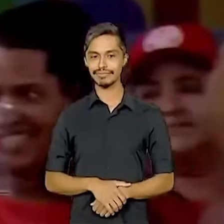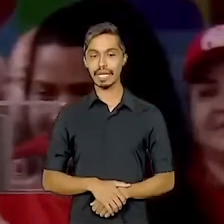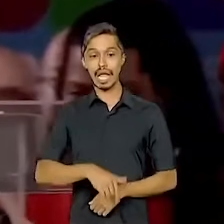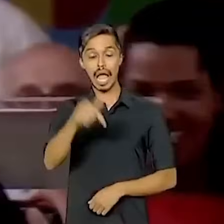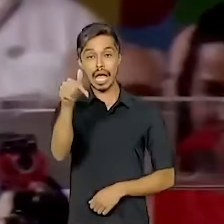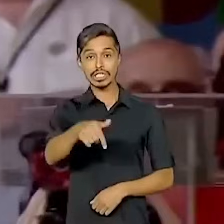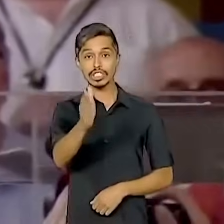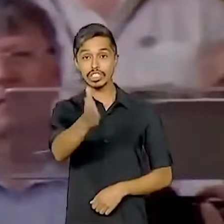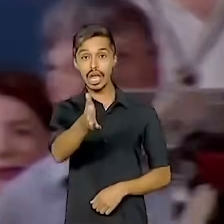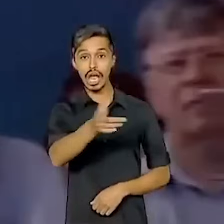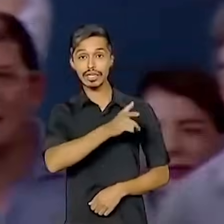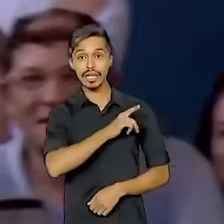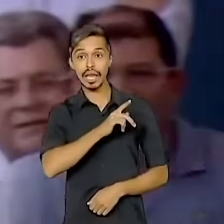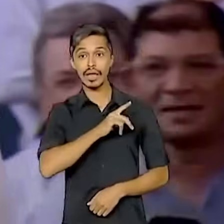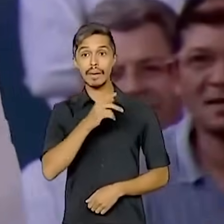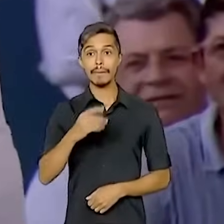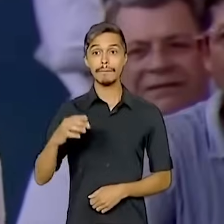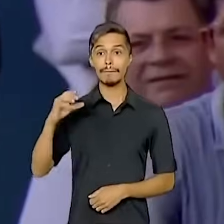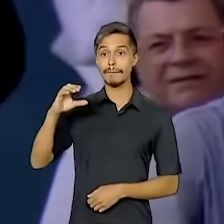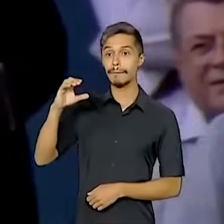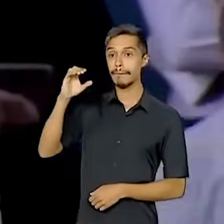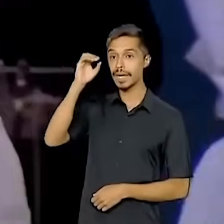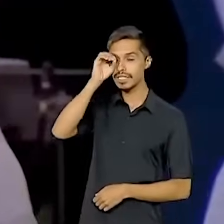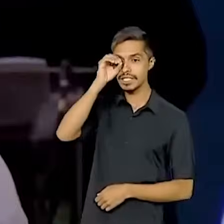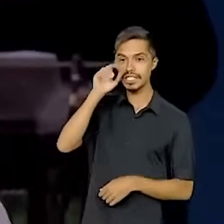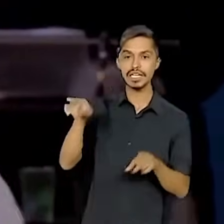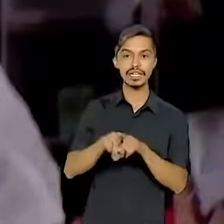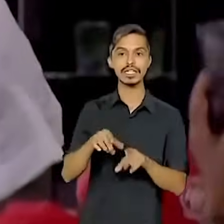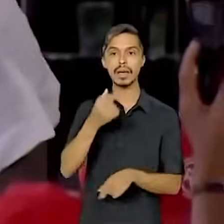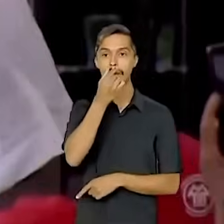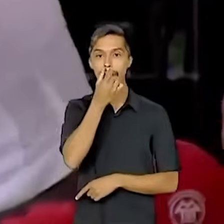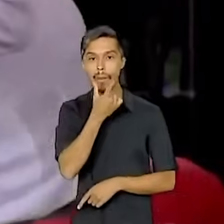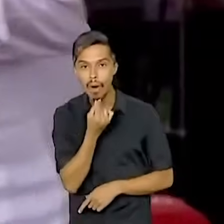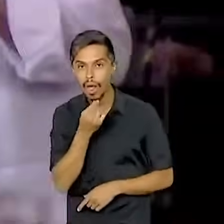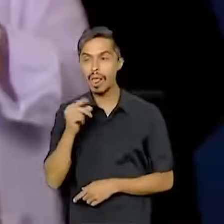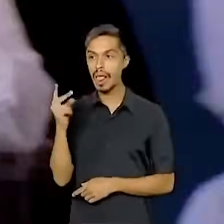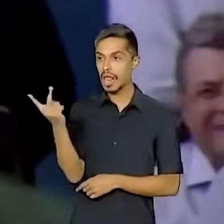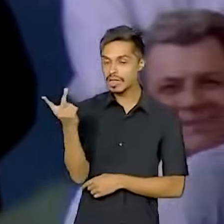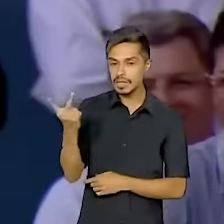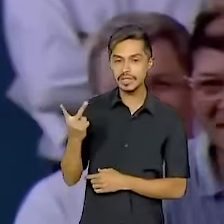já está o Padilho e o Boulos. Cidade Tiradentes também.